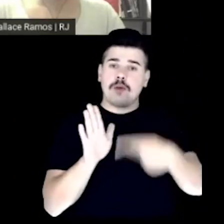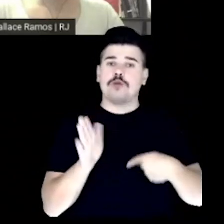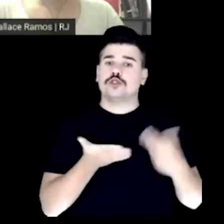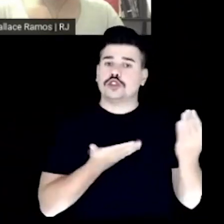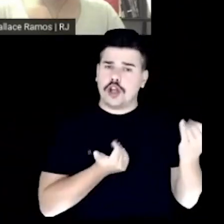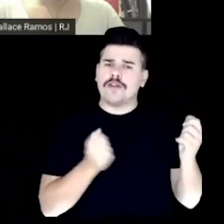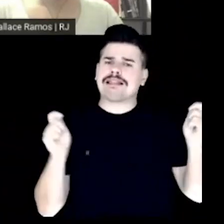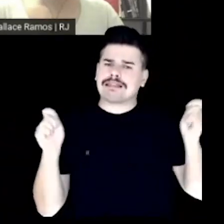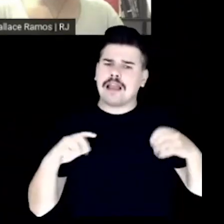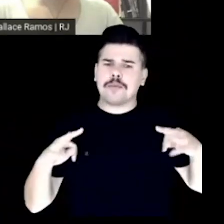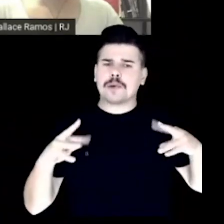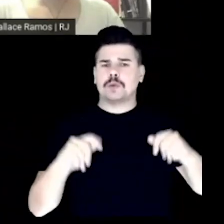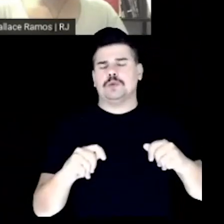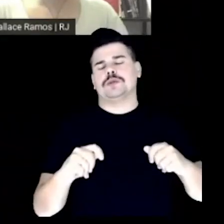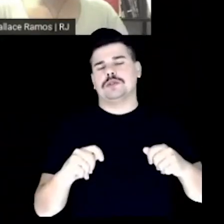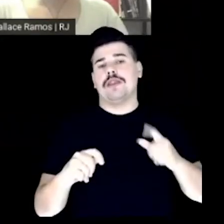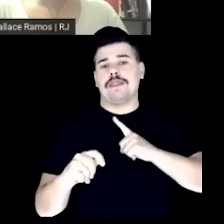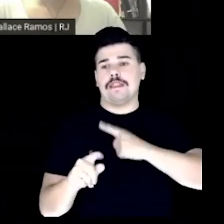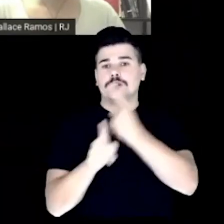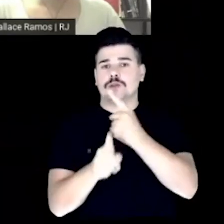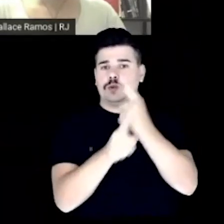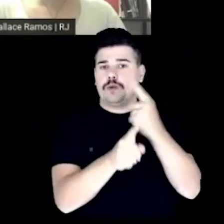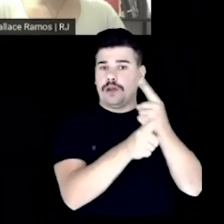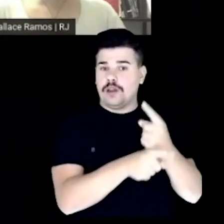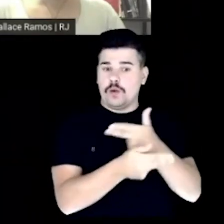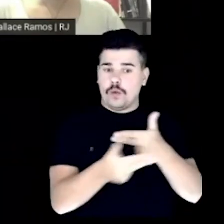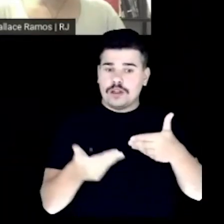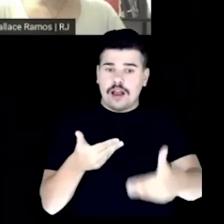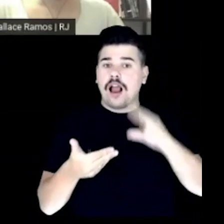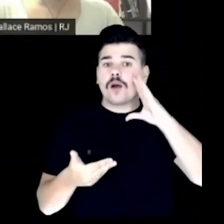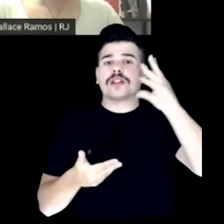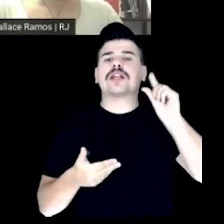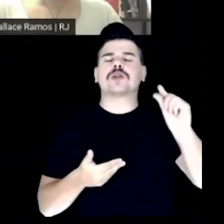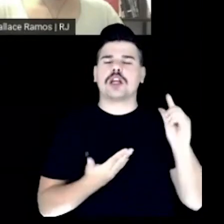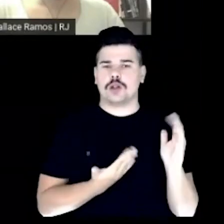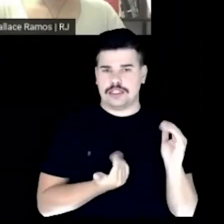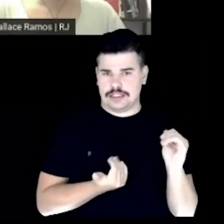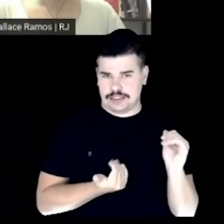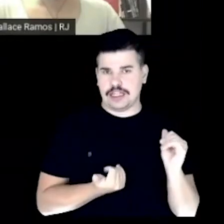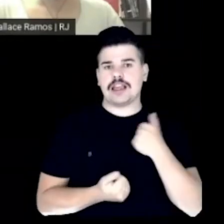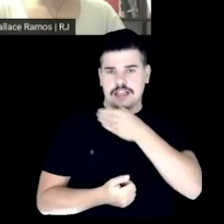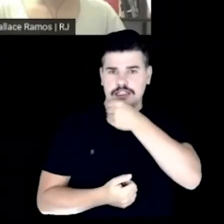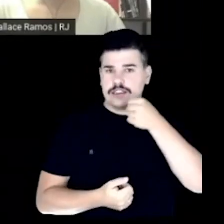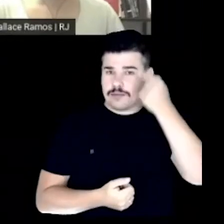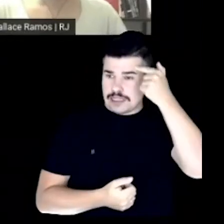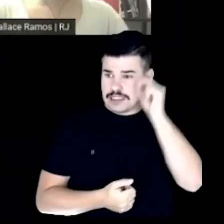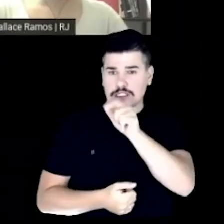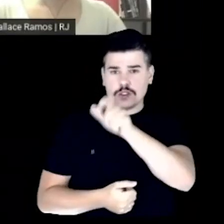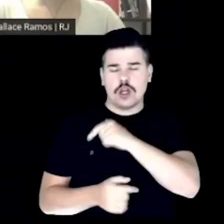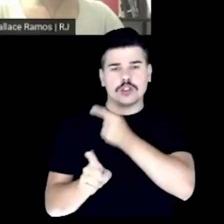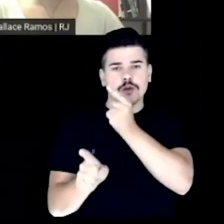livro para jovens. Mas pode ser livro qualquer um, óbvio. E tem essa coisa de descoberta que só acontece na adolescência. Essa coisa, assim,